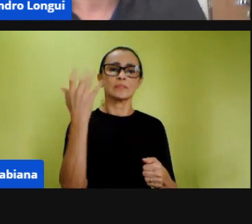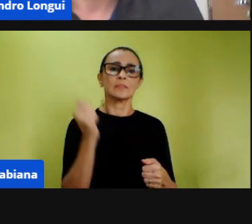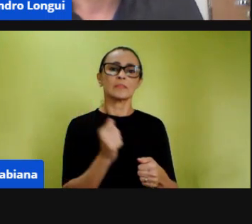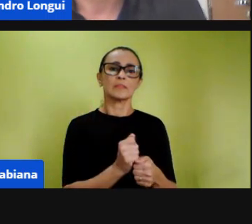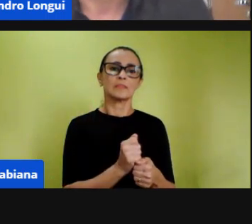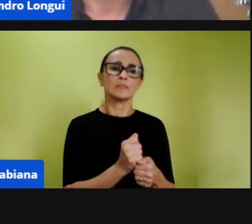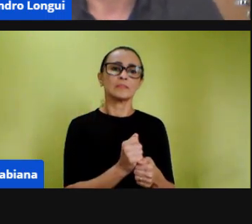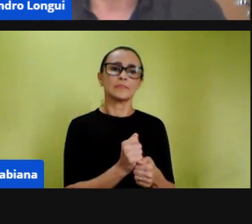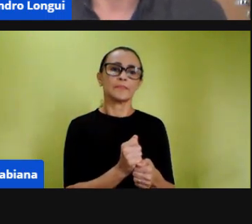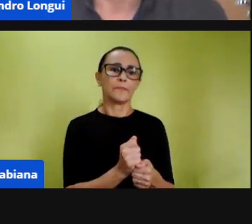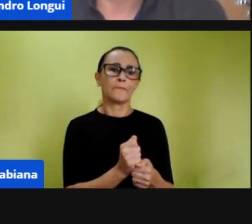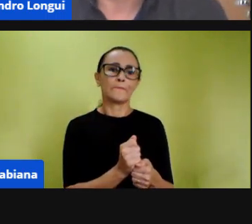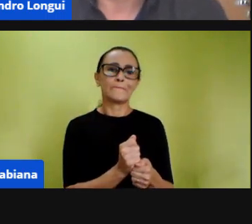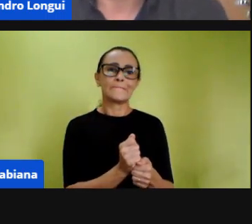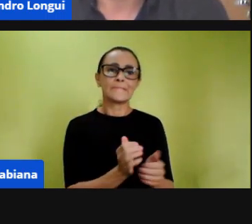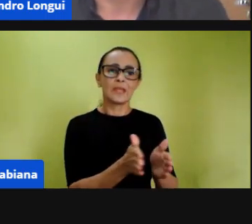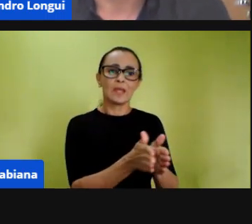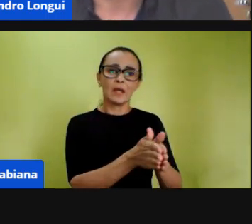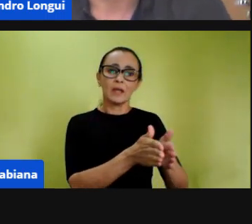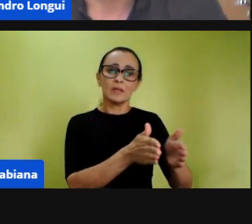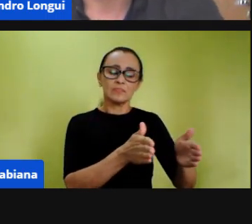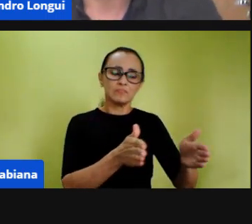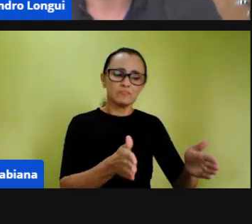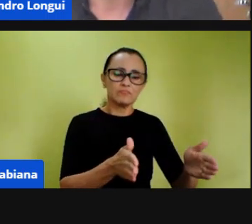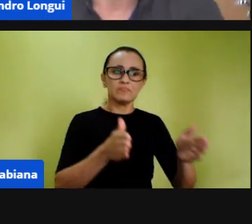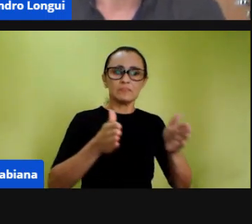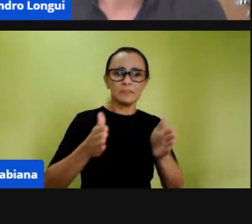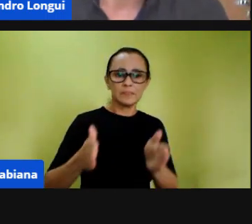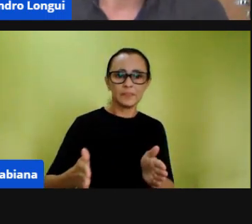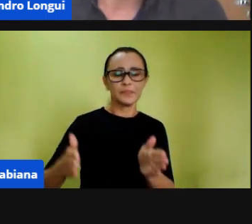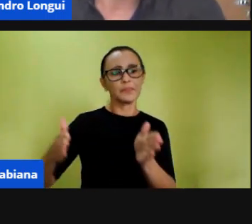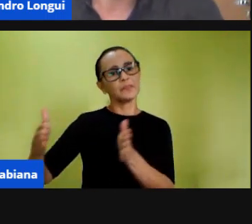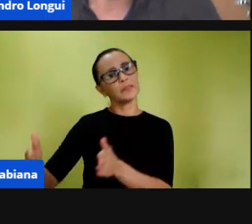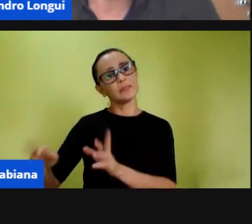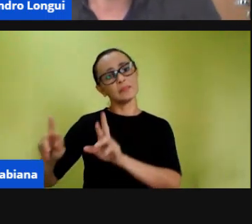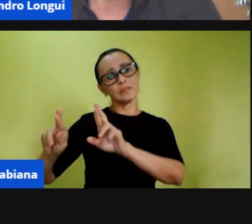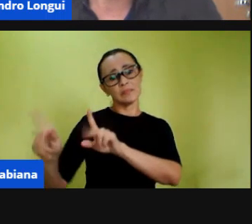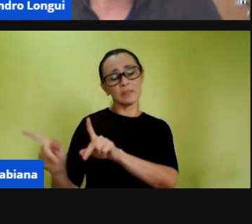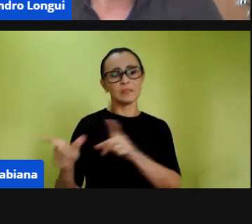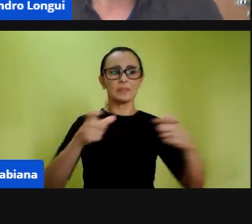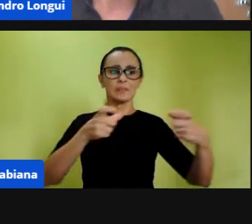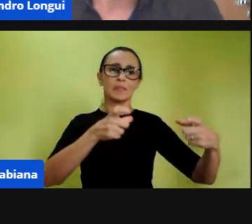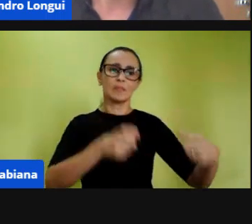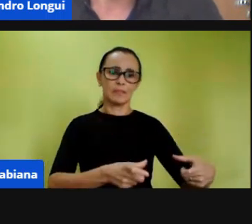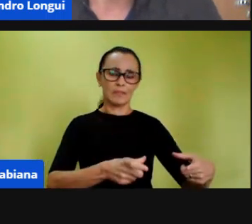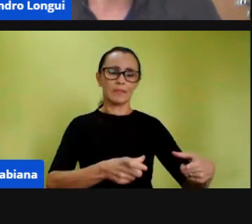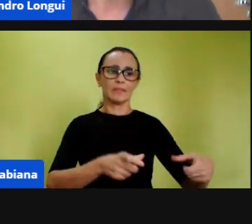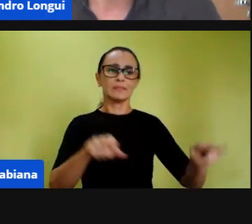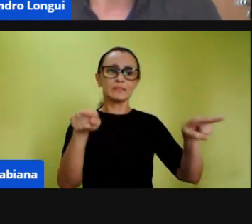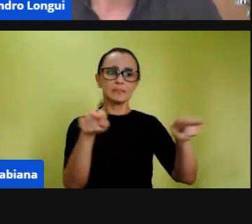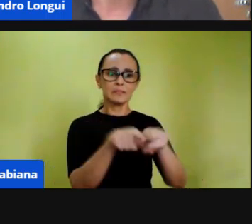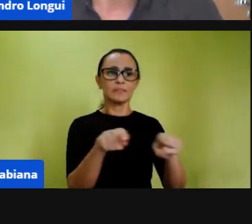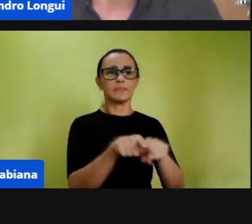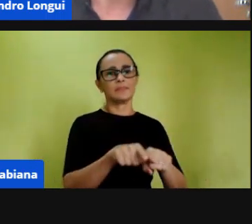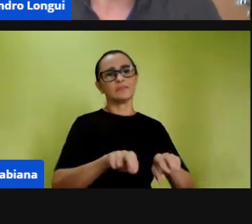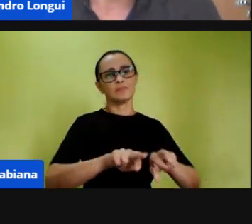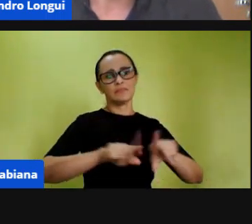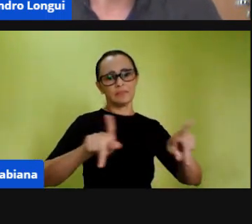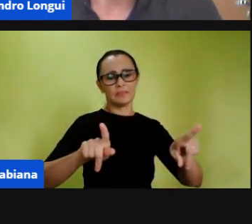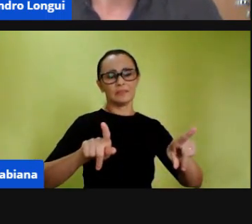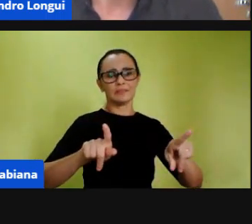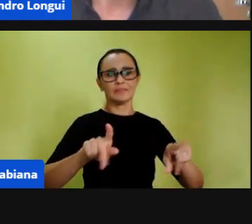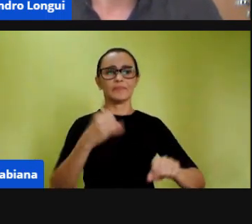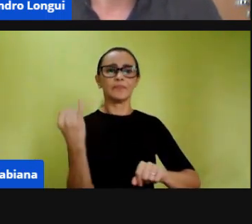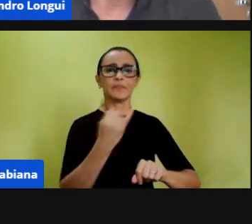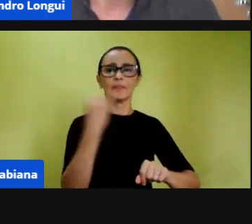em diferentes temporalidades e também espaços físicos. É importante entendermos que aquele aluno, né,